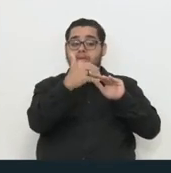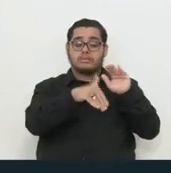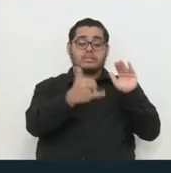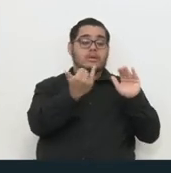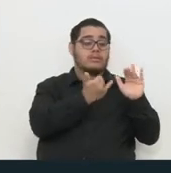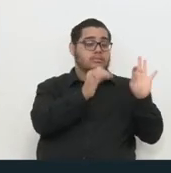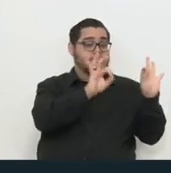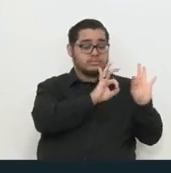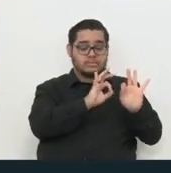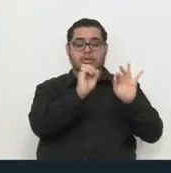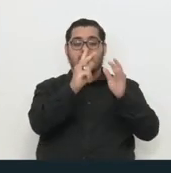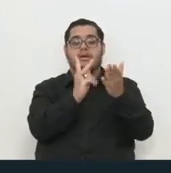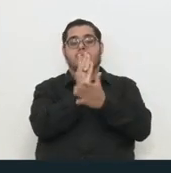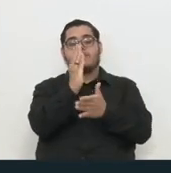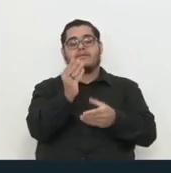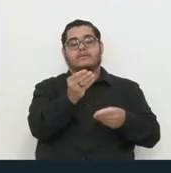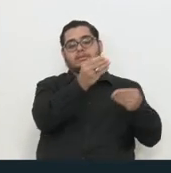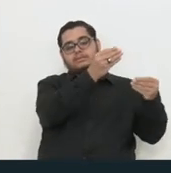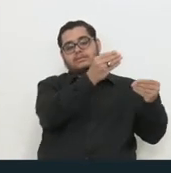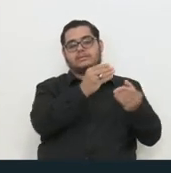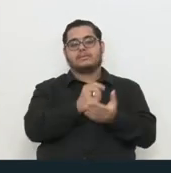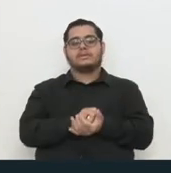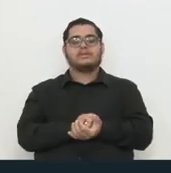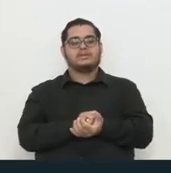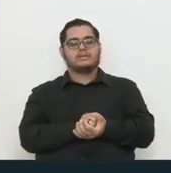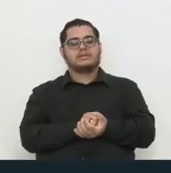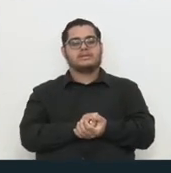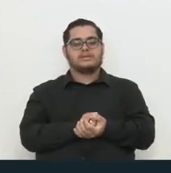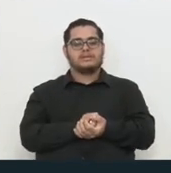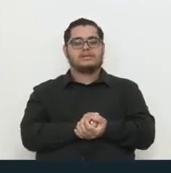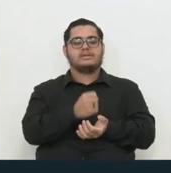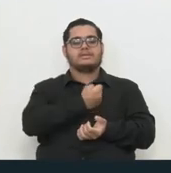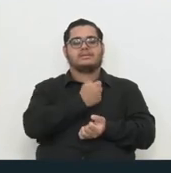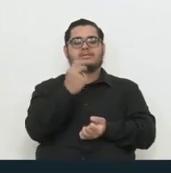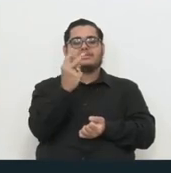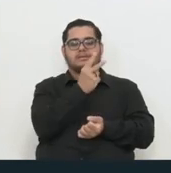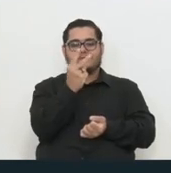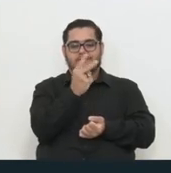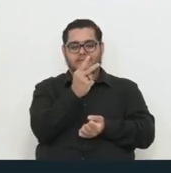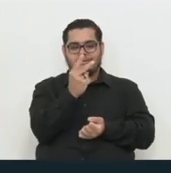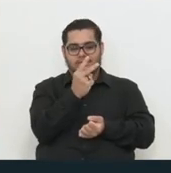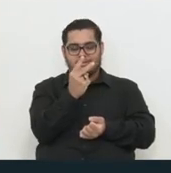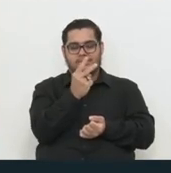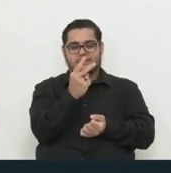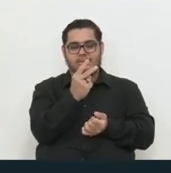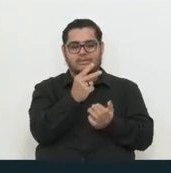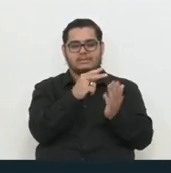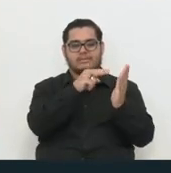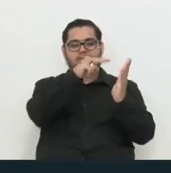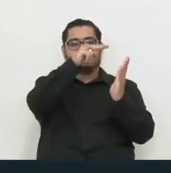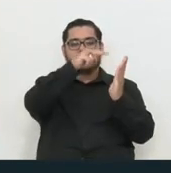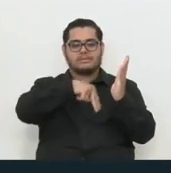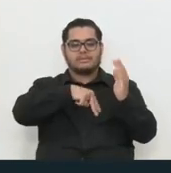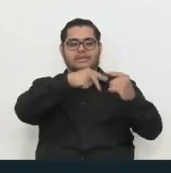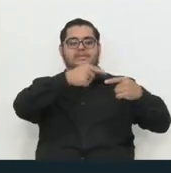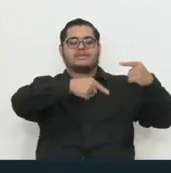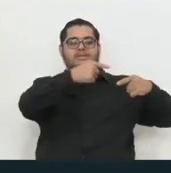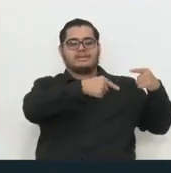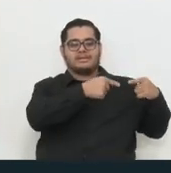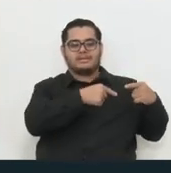aprovada em caminhos 22 e tenho 22 leitura discussão e votação do requerimento